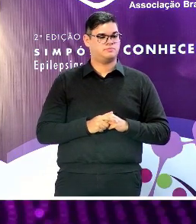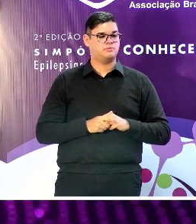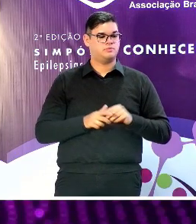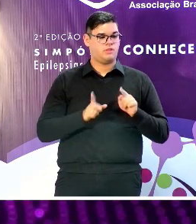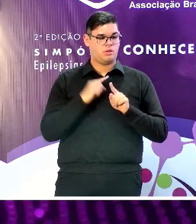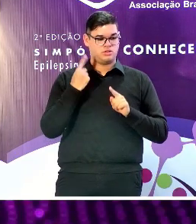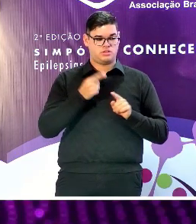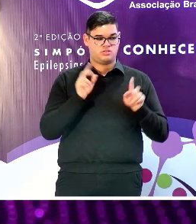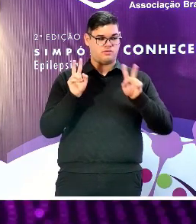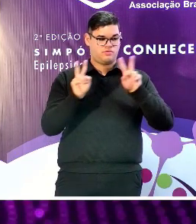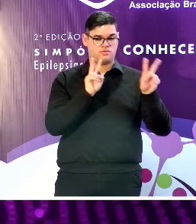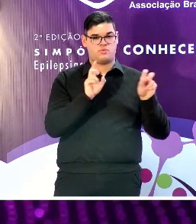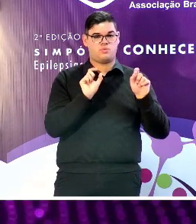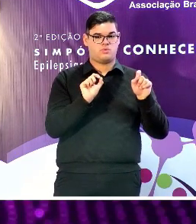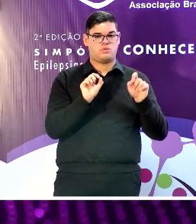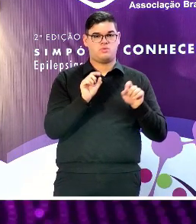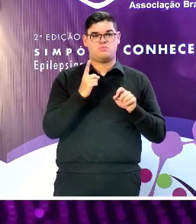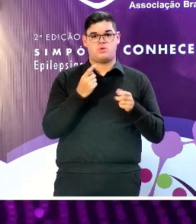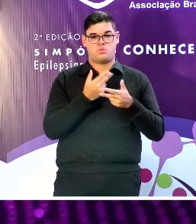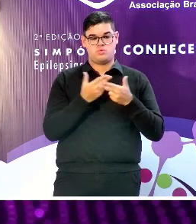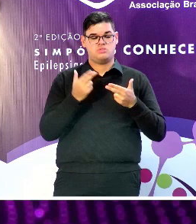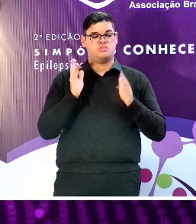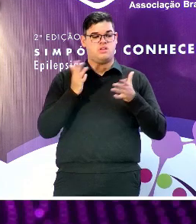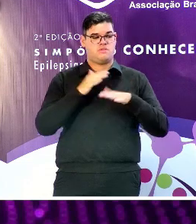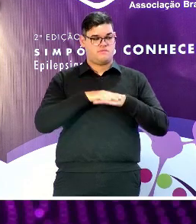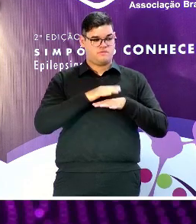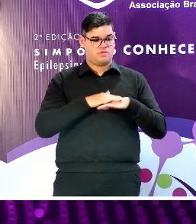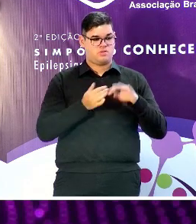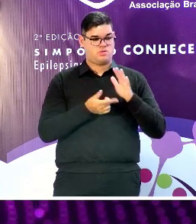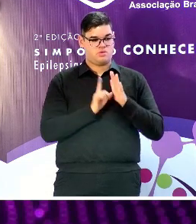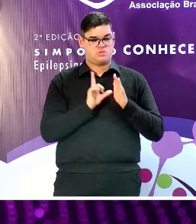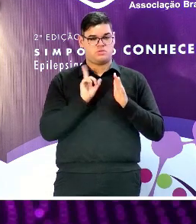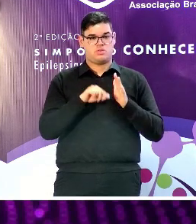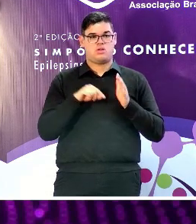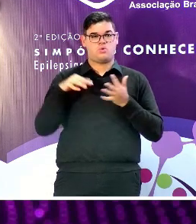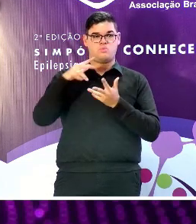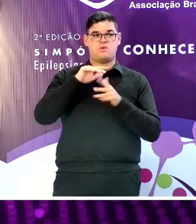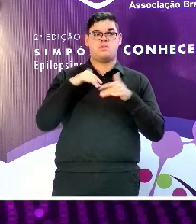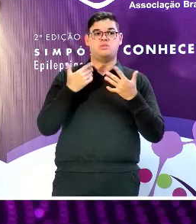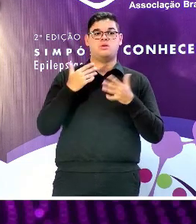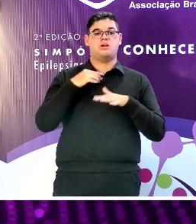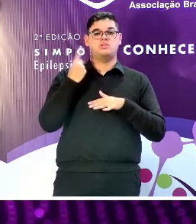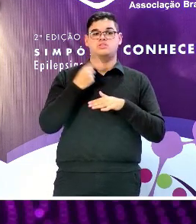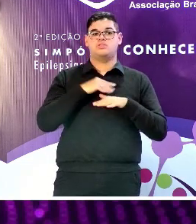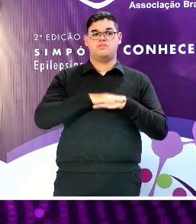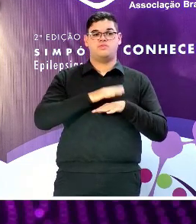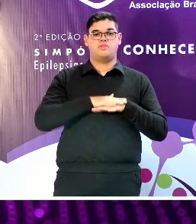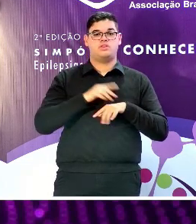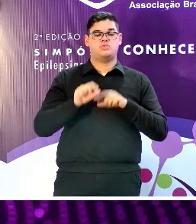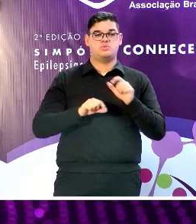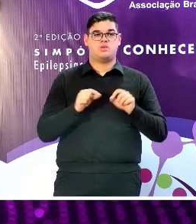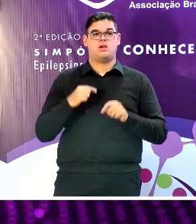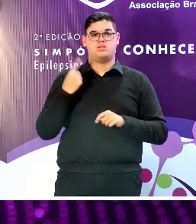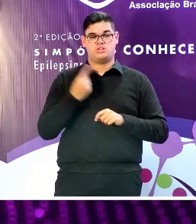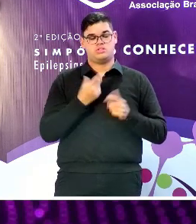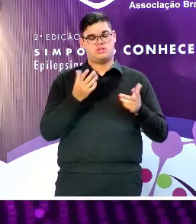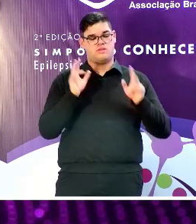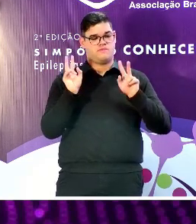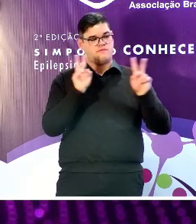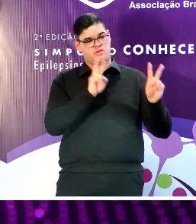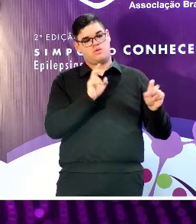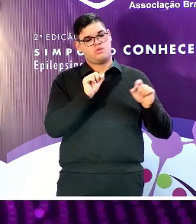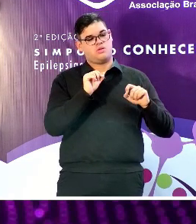viu também no modelo que a gente fez de isquemia global. Então, o que a gente fez? Agora, a gente queria ver realmente